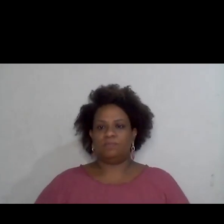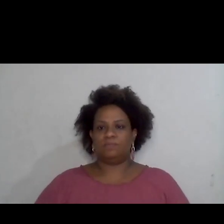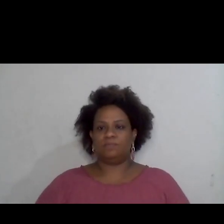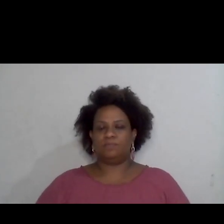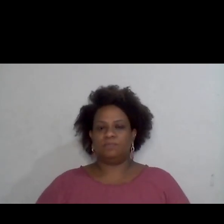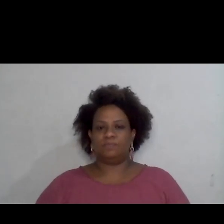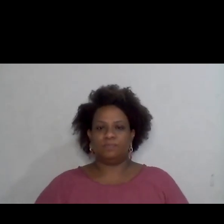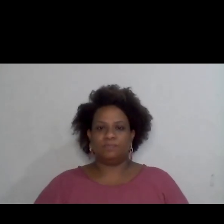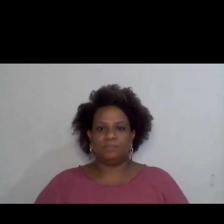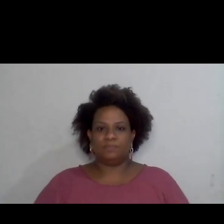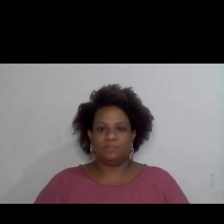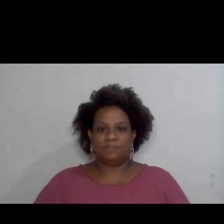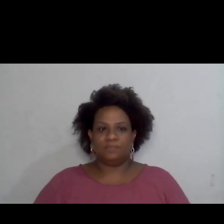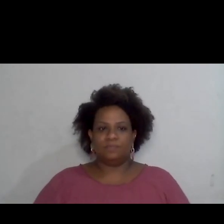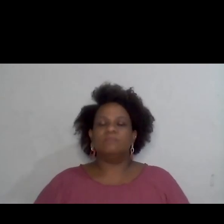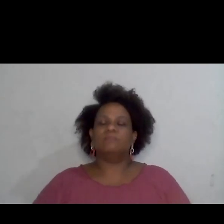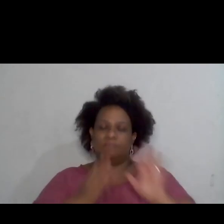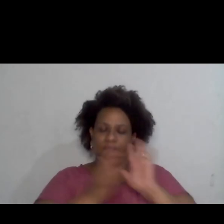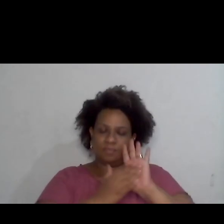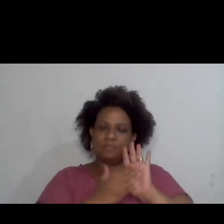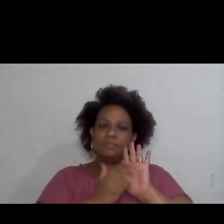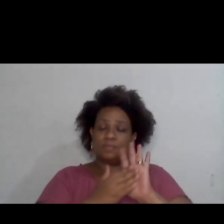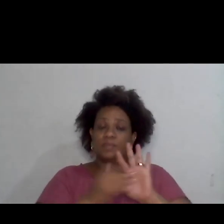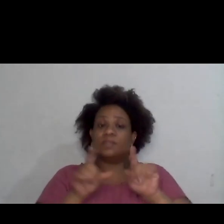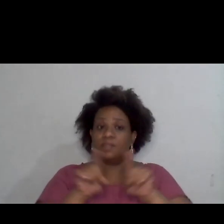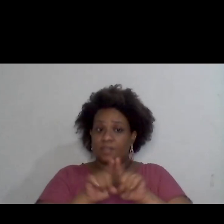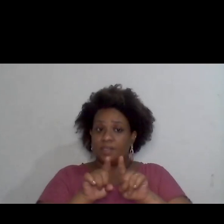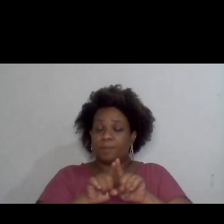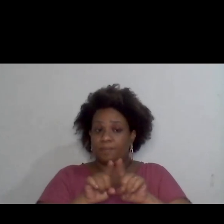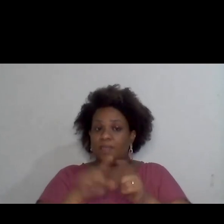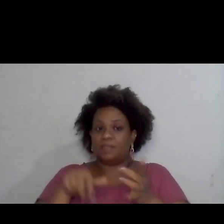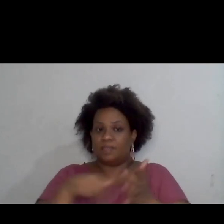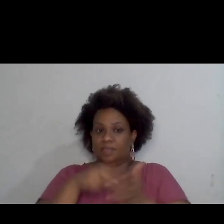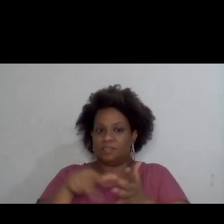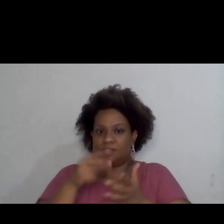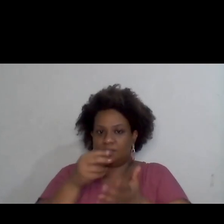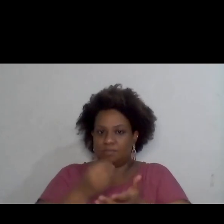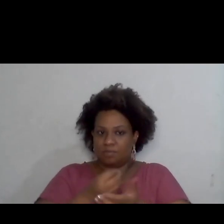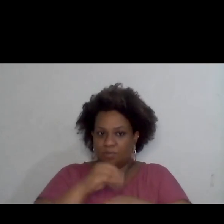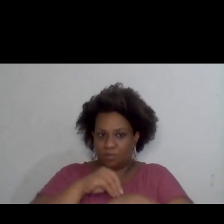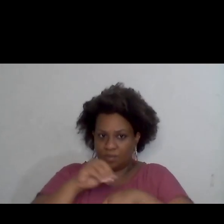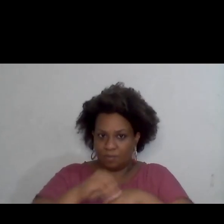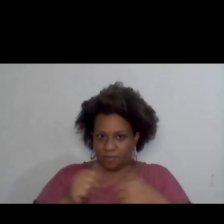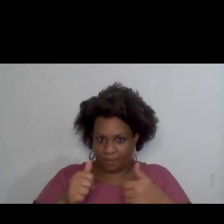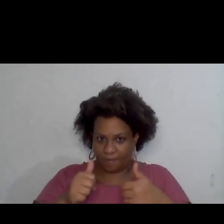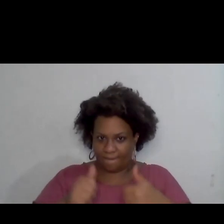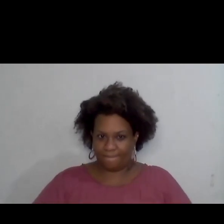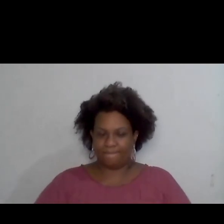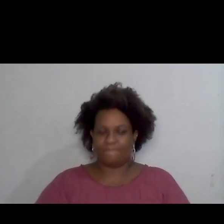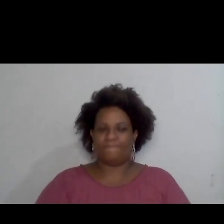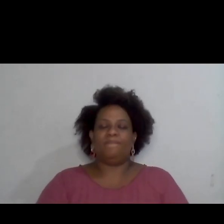Pronto, pautaremos também encontros com a classe de dança para contribuições, viu? Pode sim.